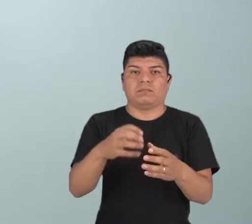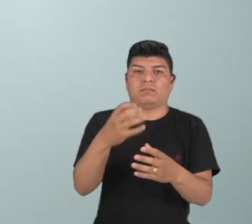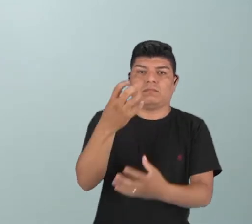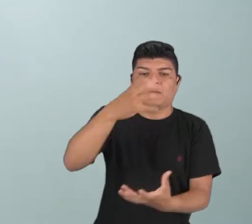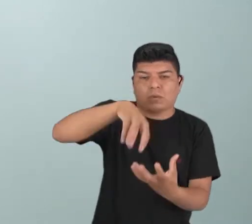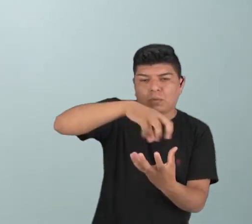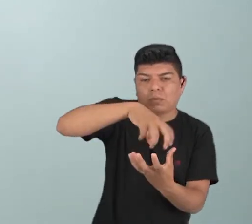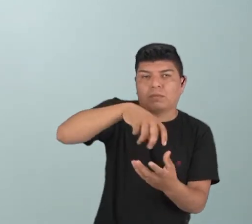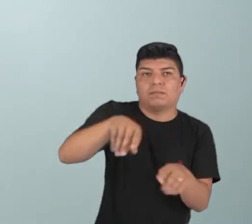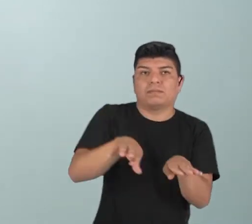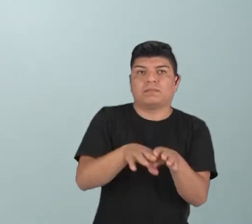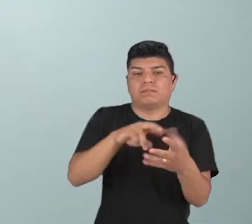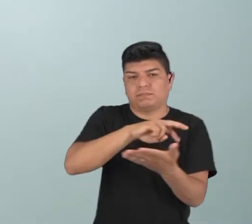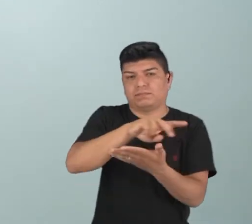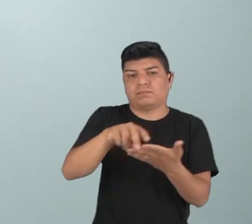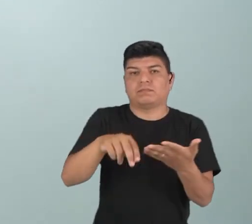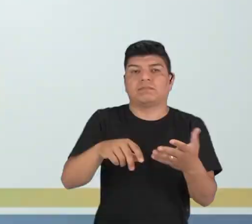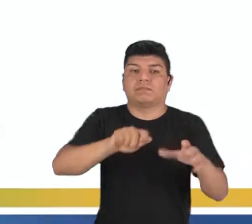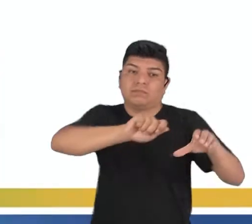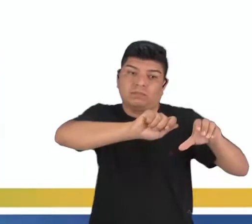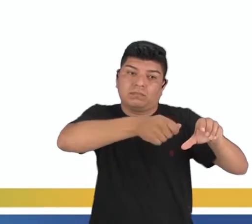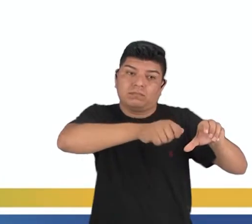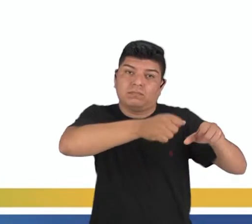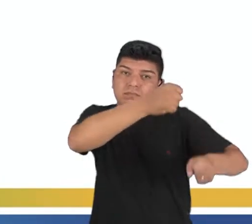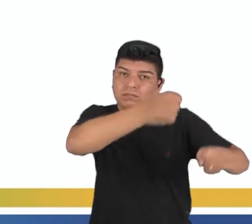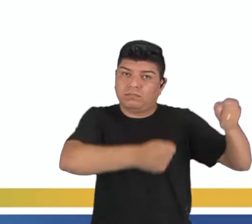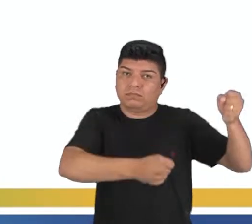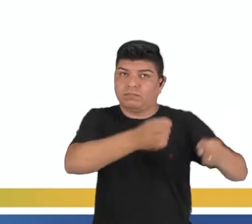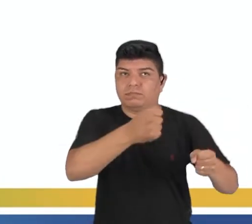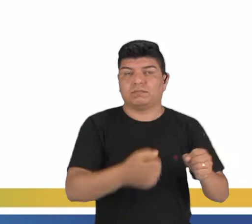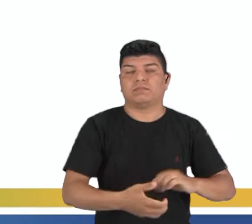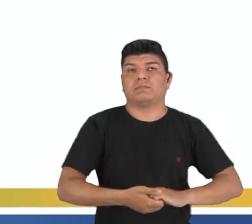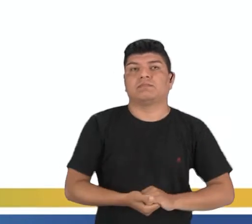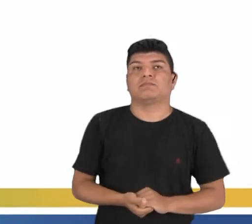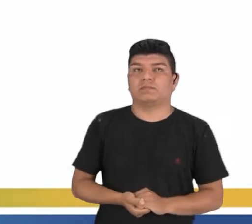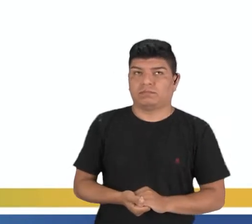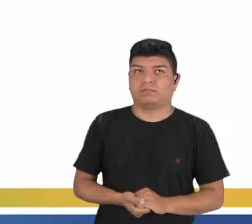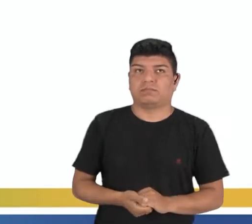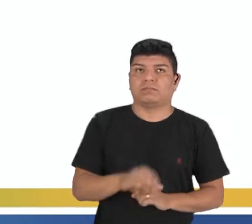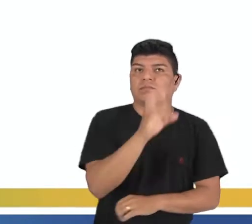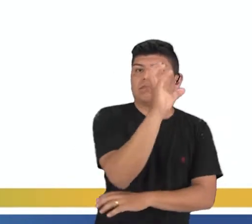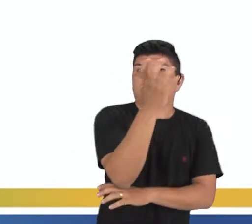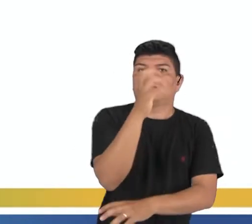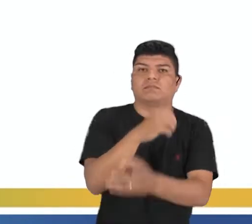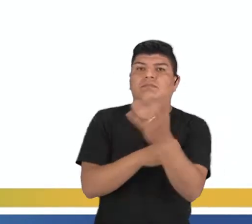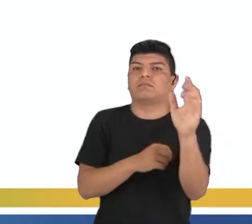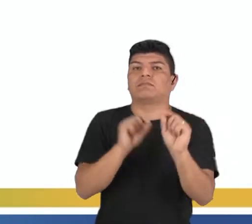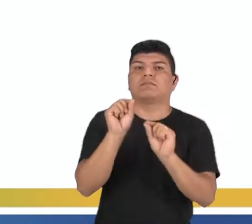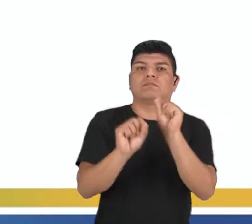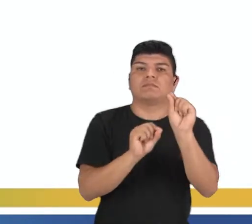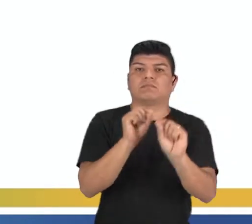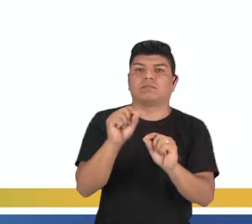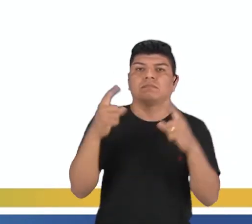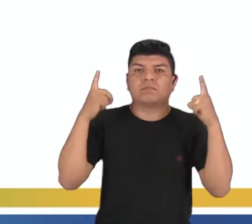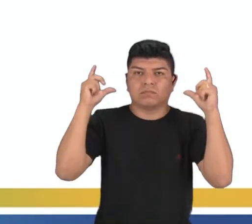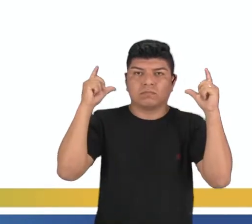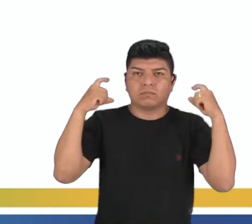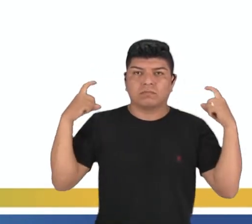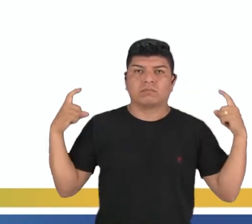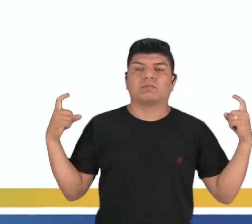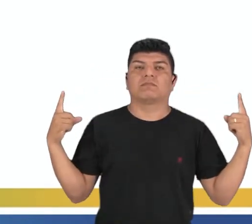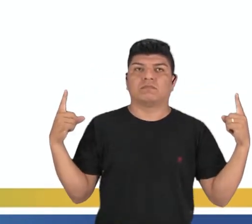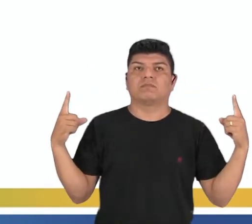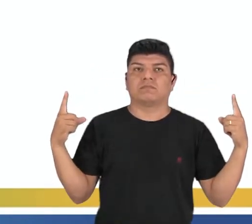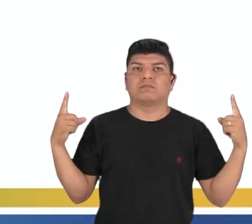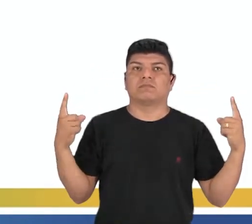tá bom? Então vamos lá, vamos seguir. E a paisagem sonora? O que seria a paisagem sonora?